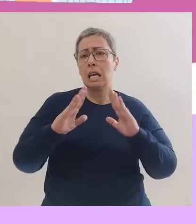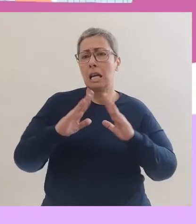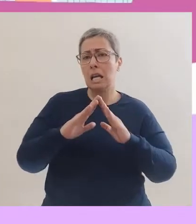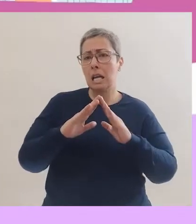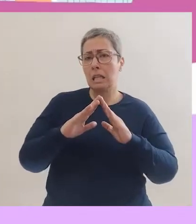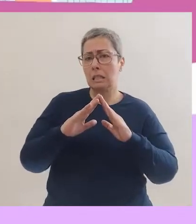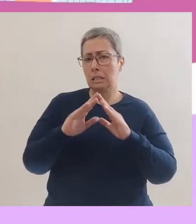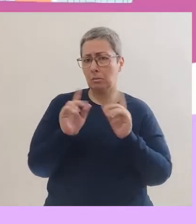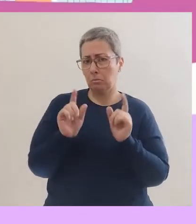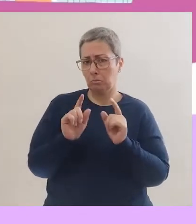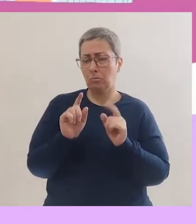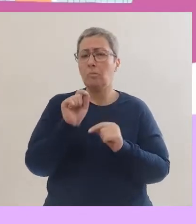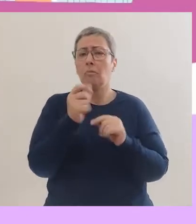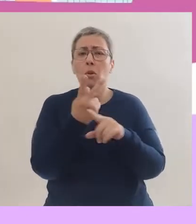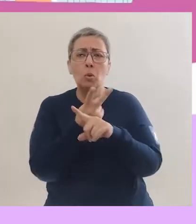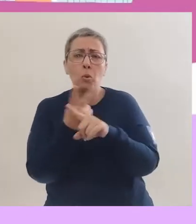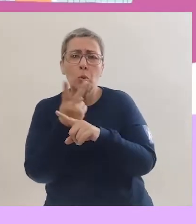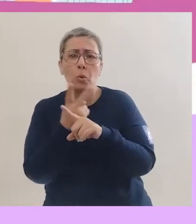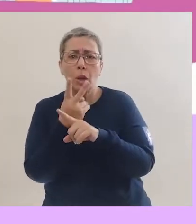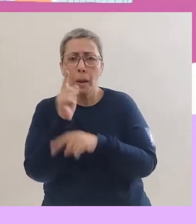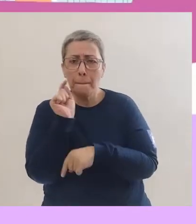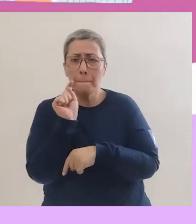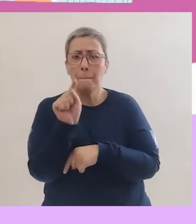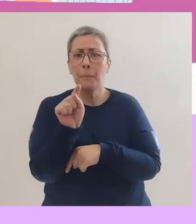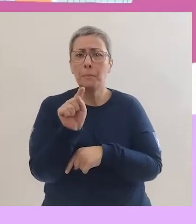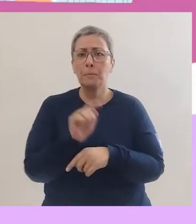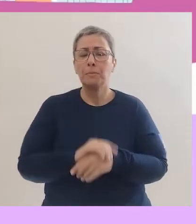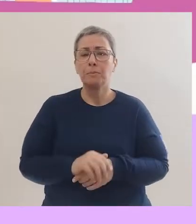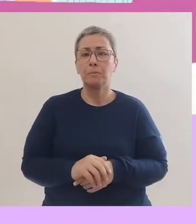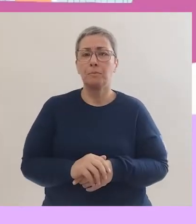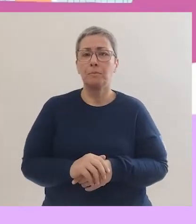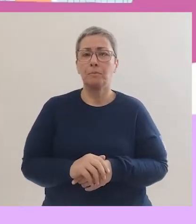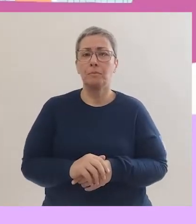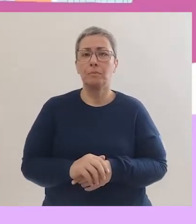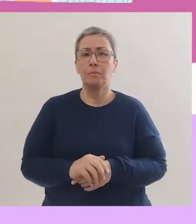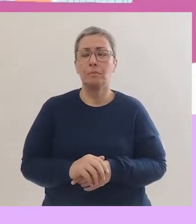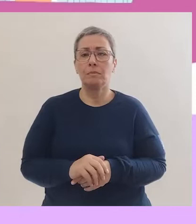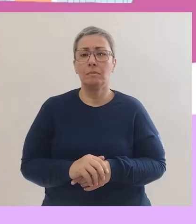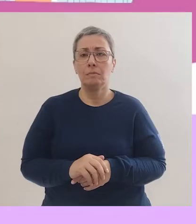casinha? Procure e aponte.